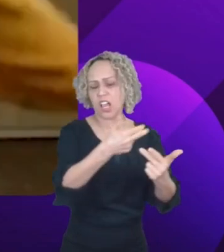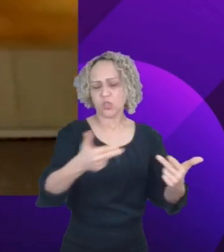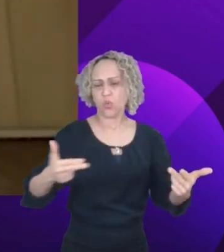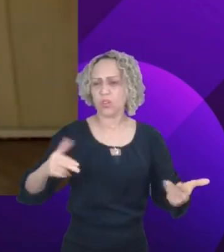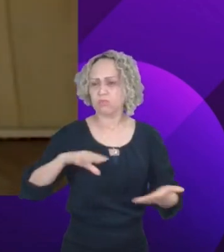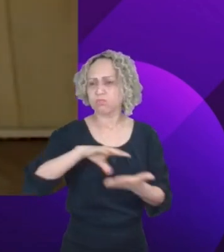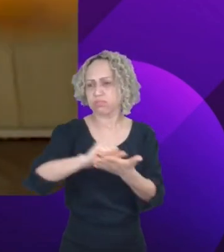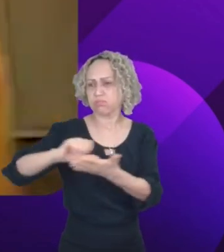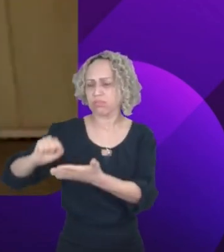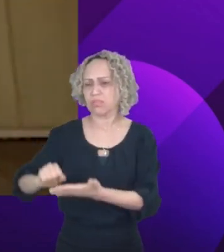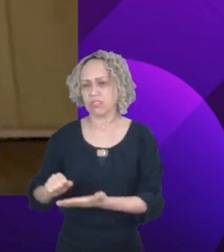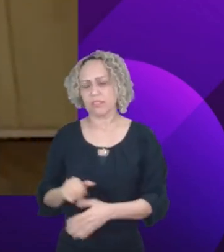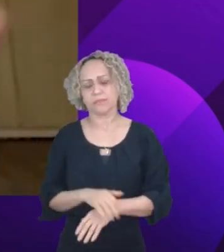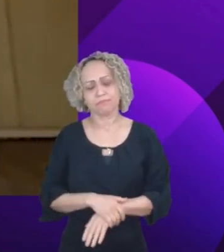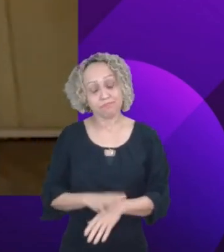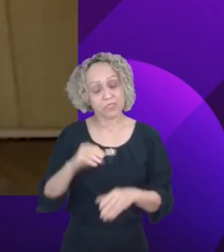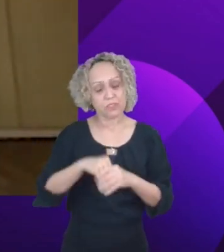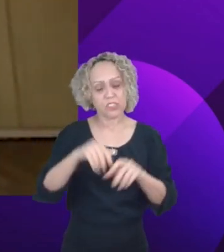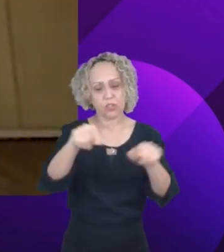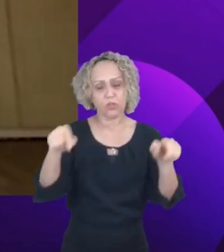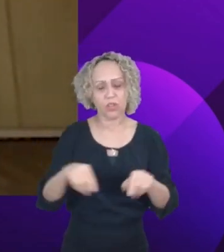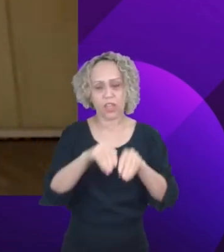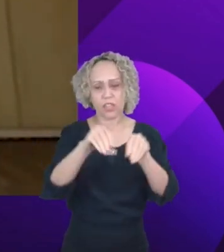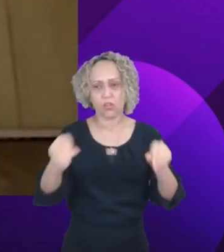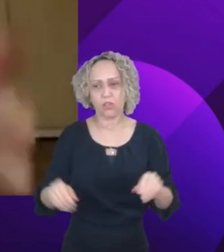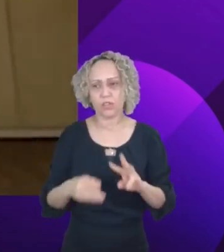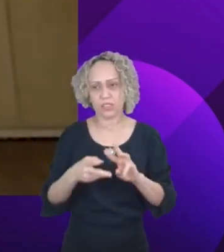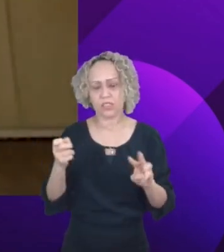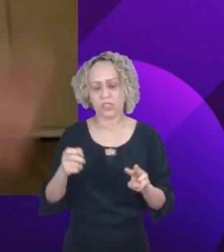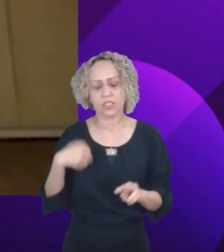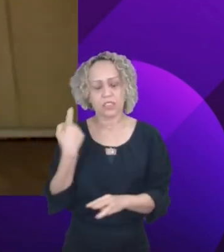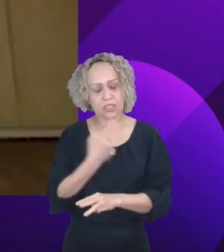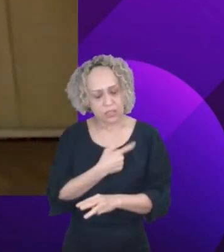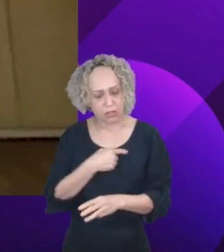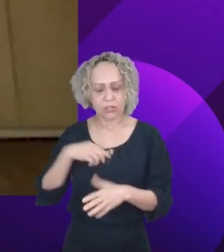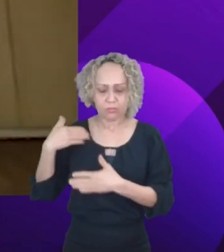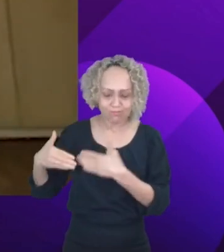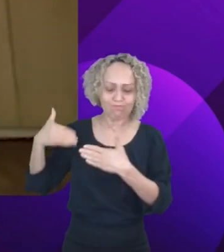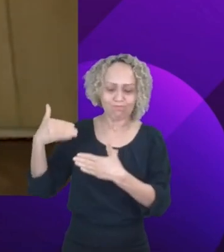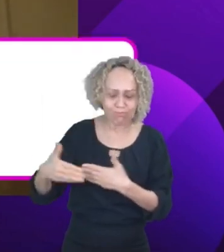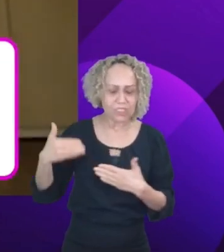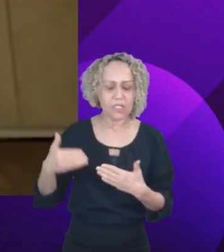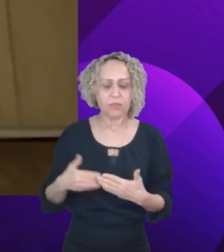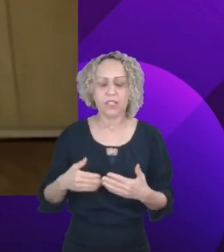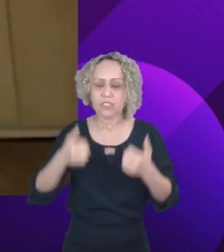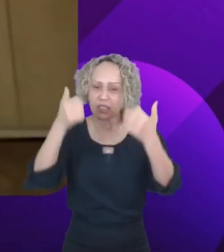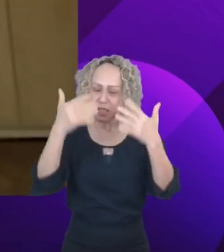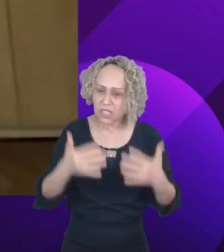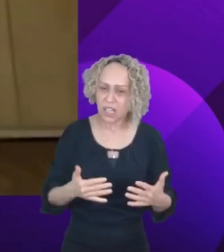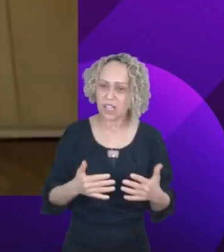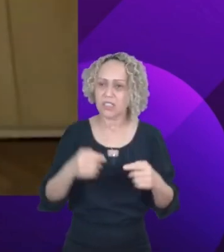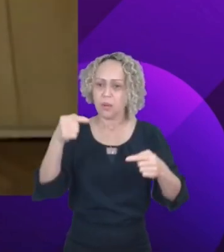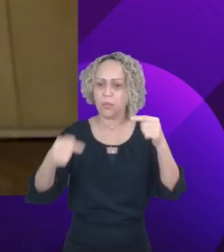dentro de territórios indígenas. E a gente tem persistido na necessidade de falar sobre isso e de ter políticas